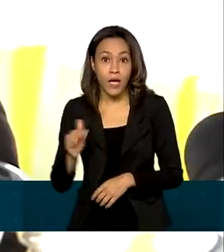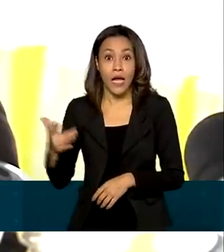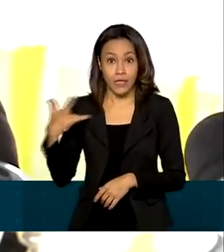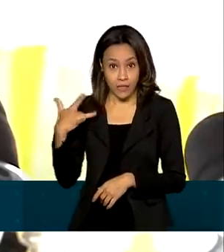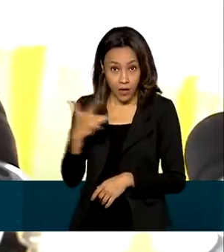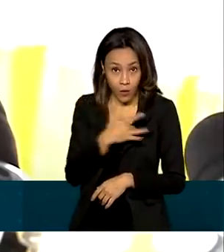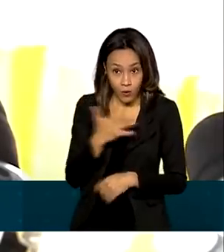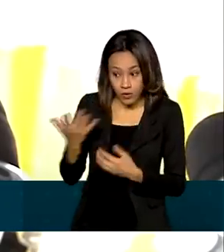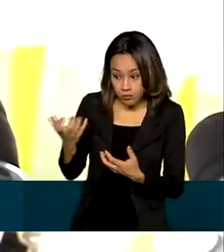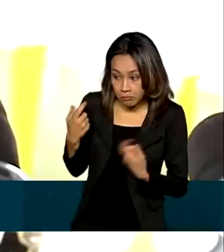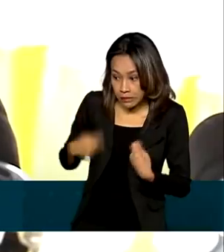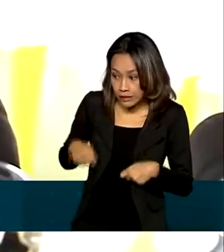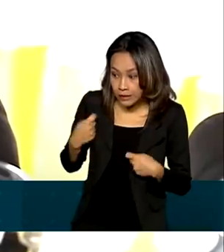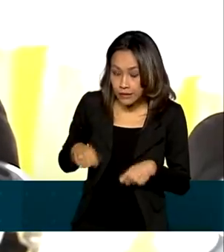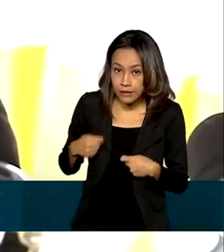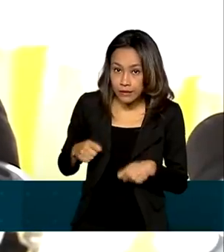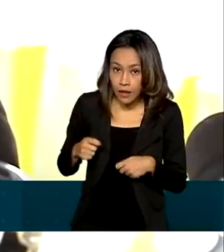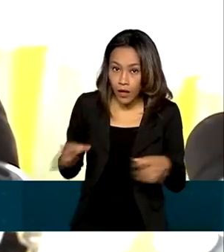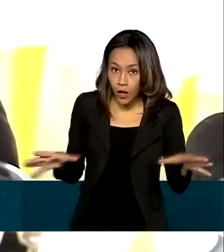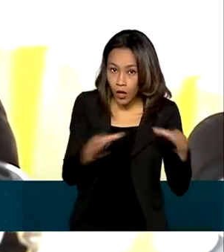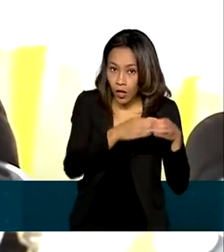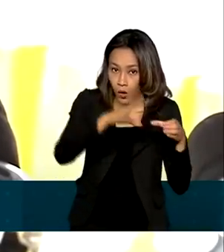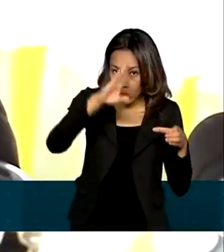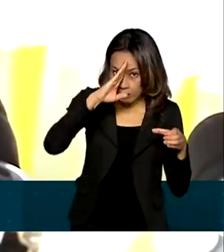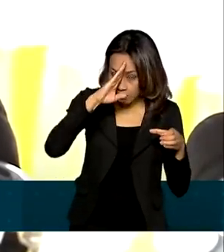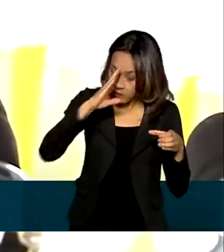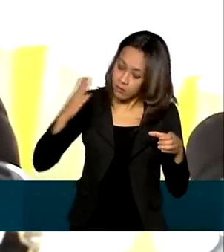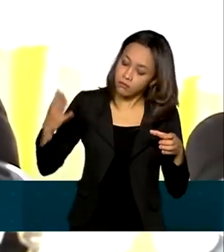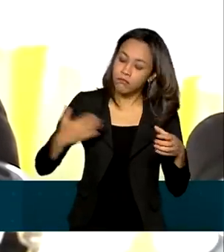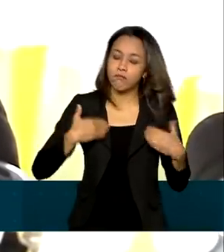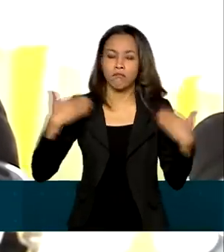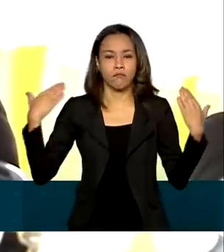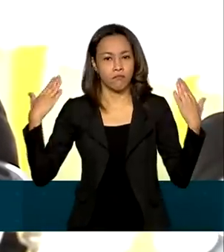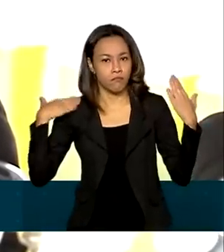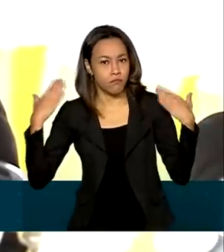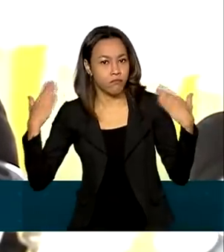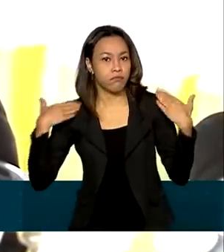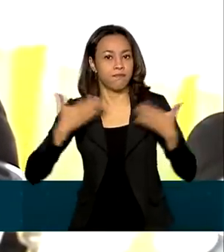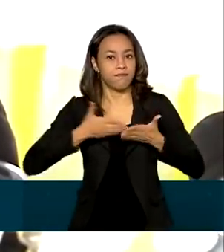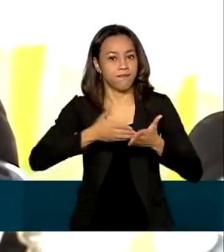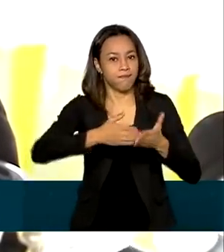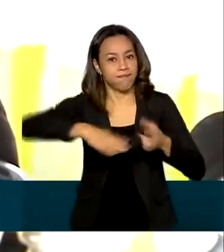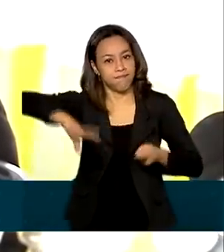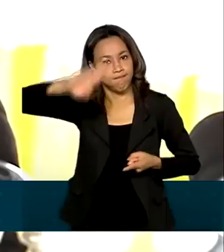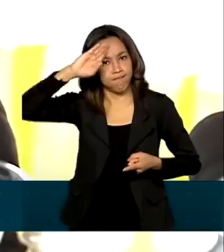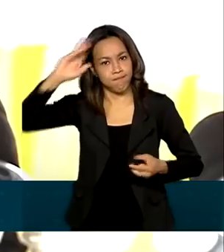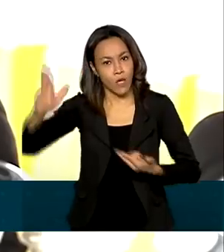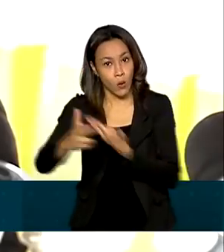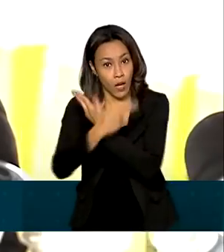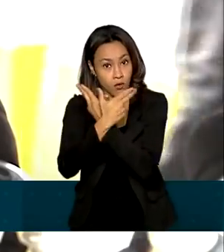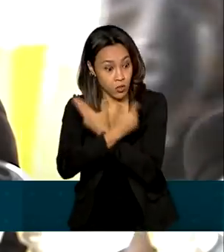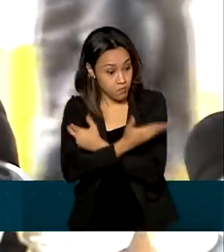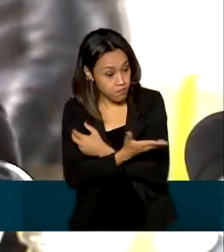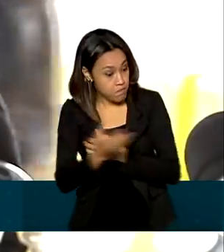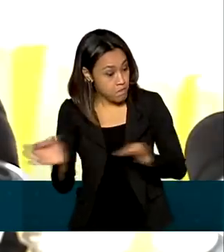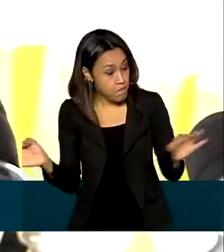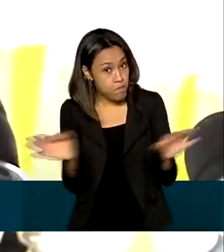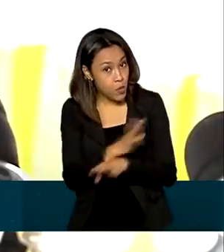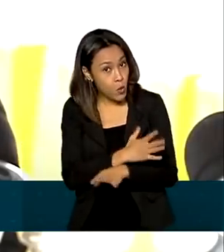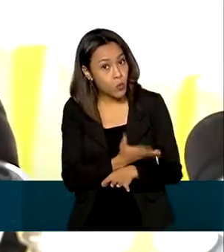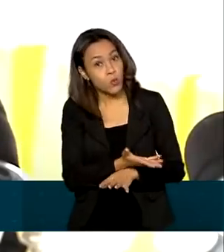desejar, precisar, as Forças Armadas, Marinha, Exército e Aeronáutica estarão prontos para, em suas